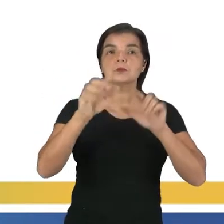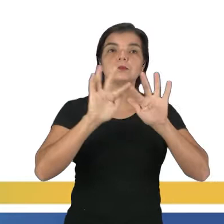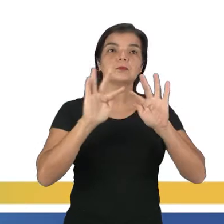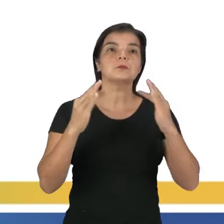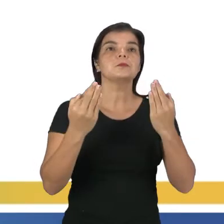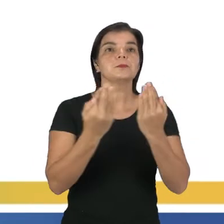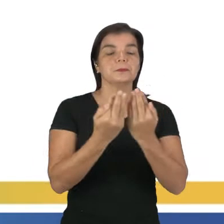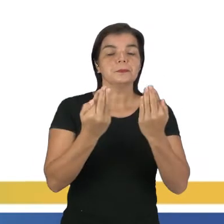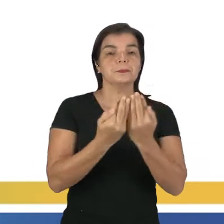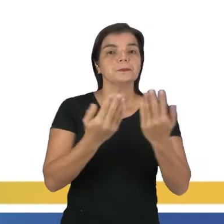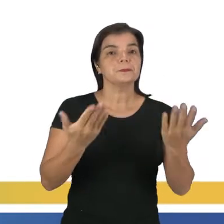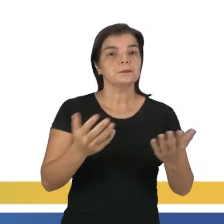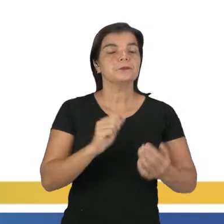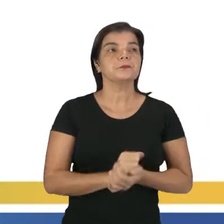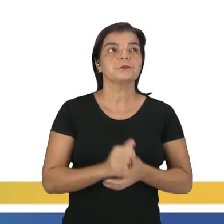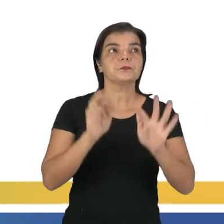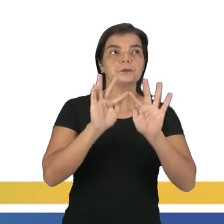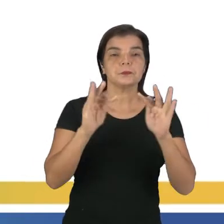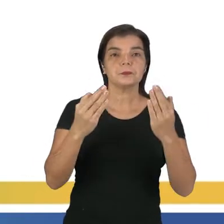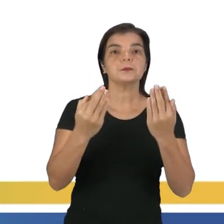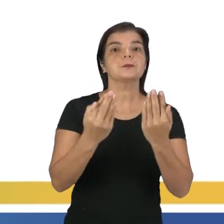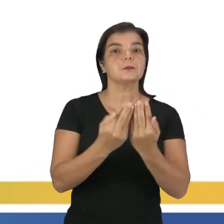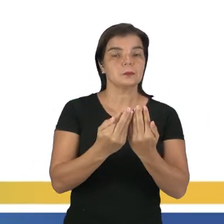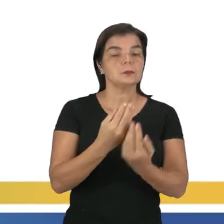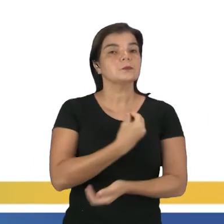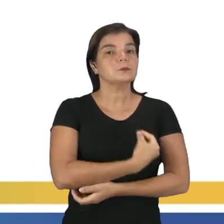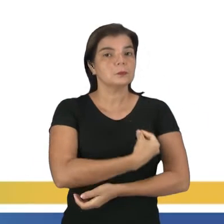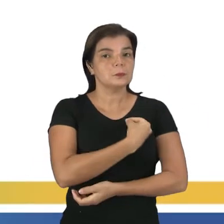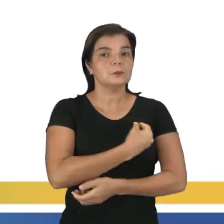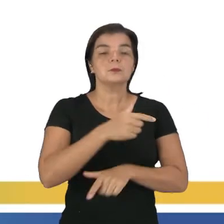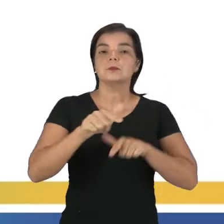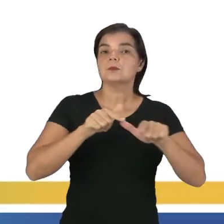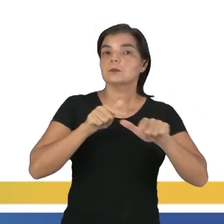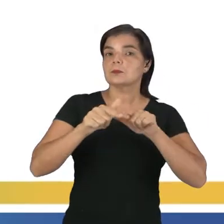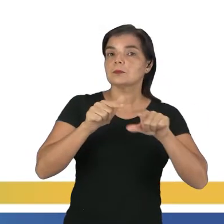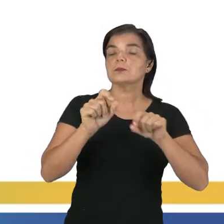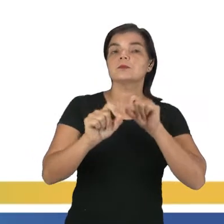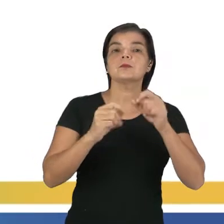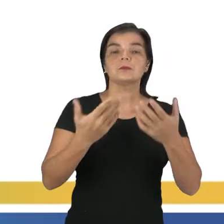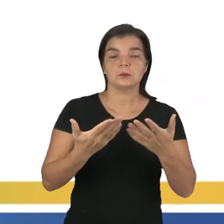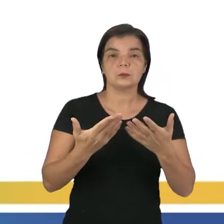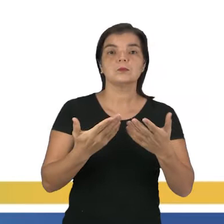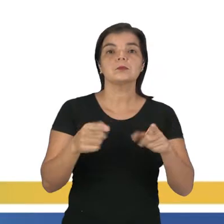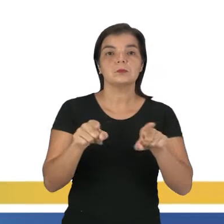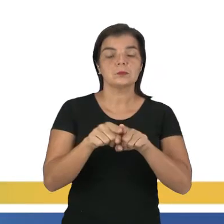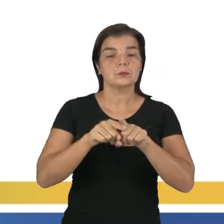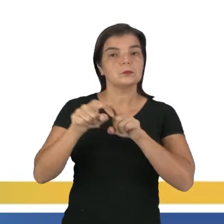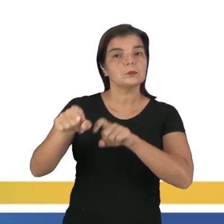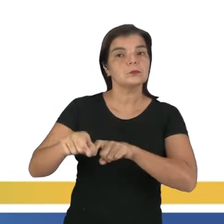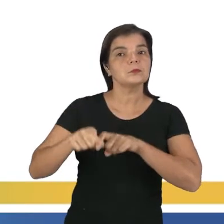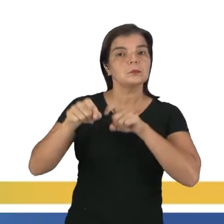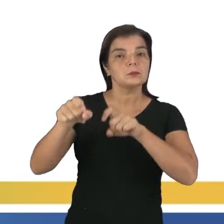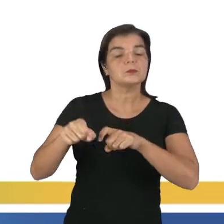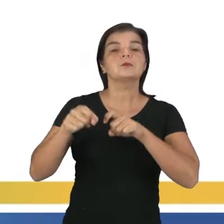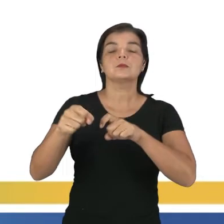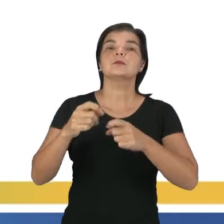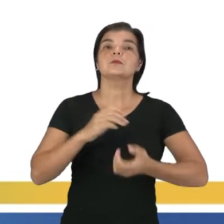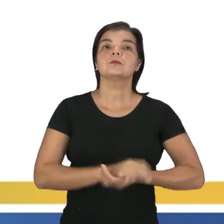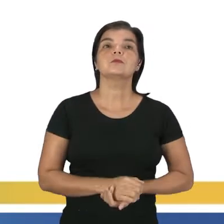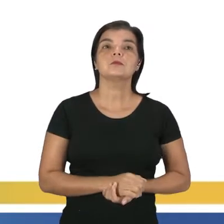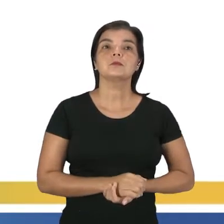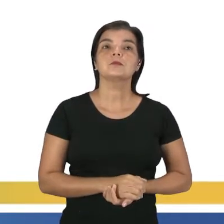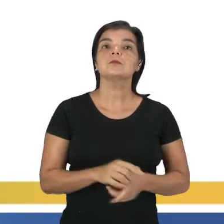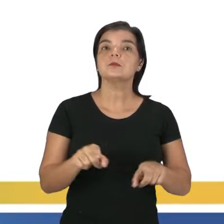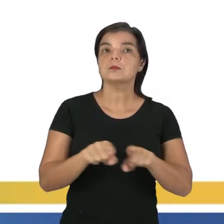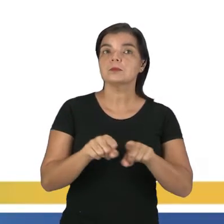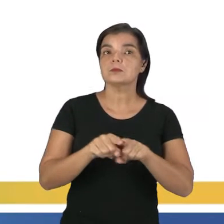do âmbito familiar. Então, as famílias exerciam trabalho através das funções agrárias, agricultura, enfim.